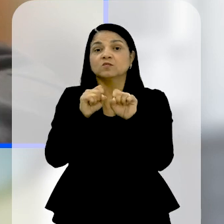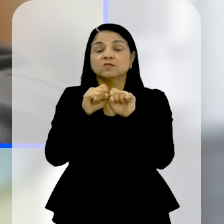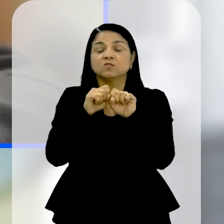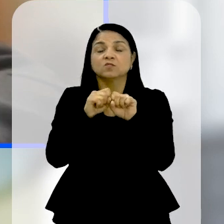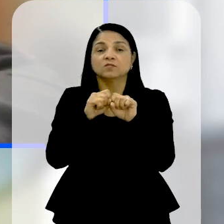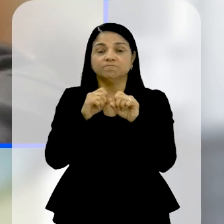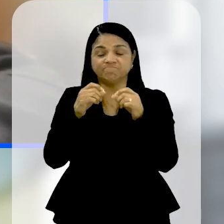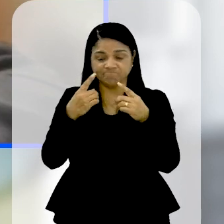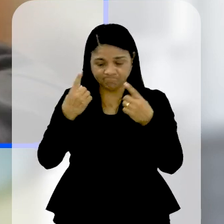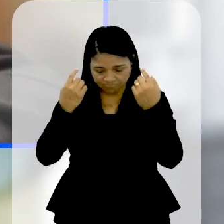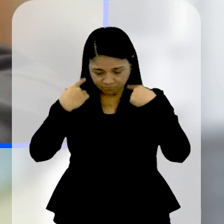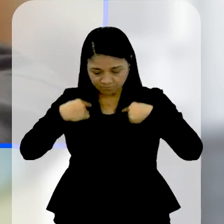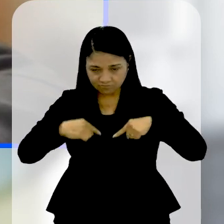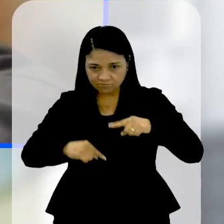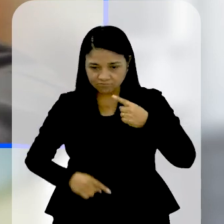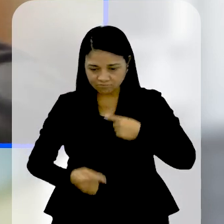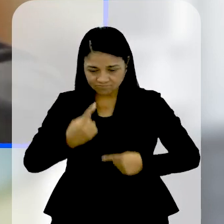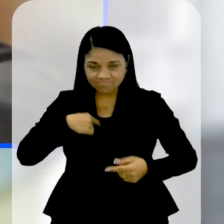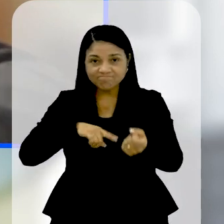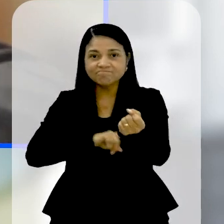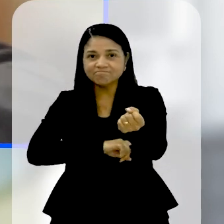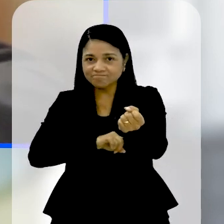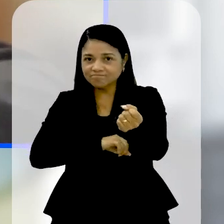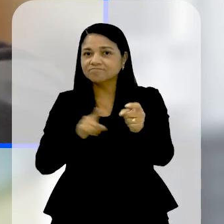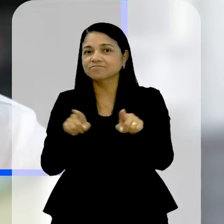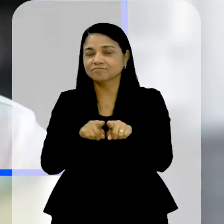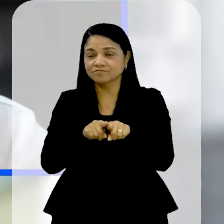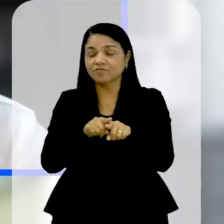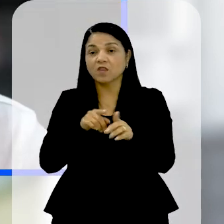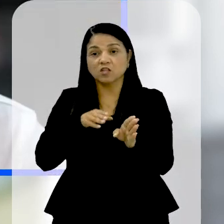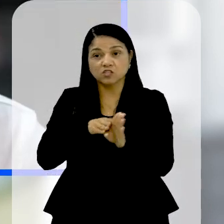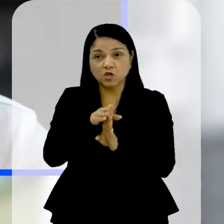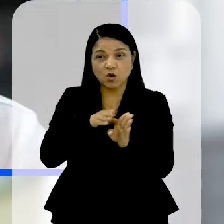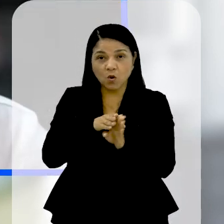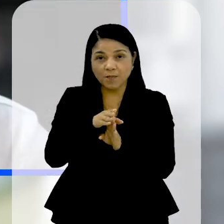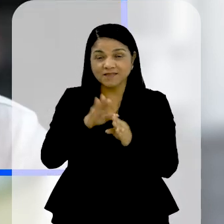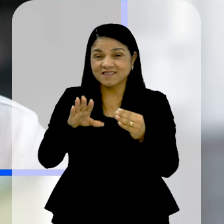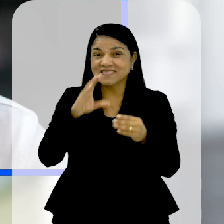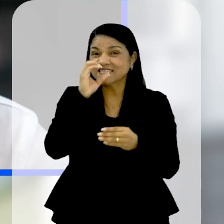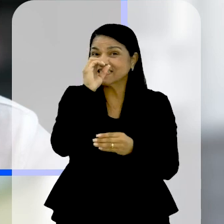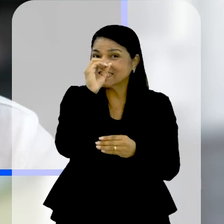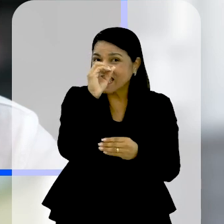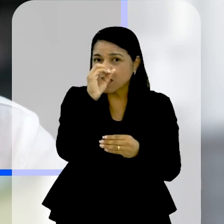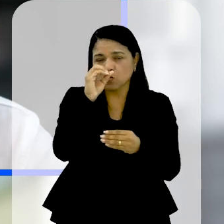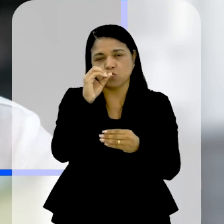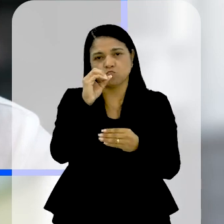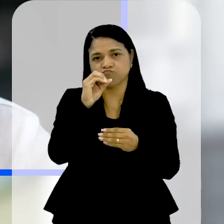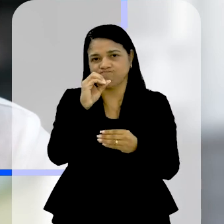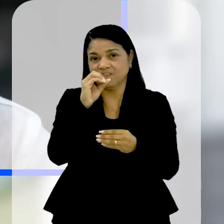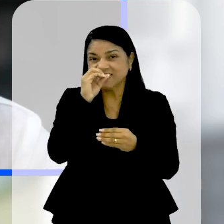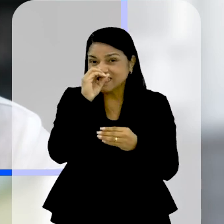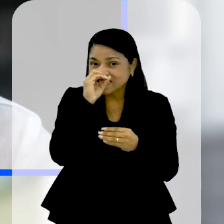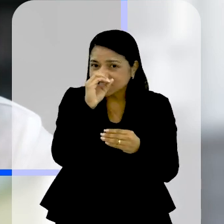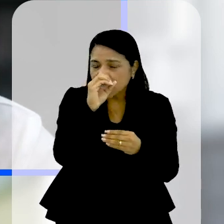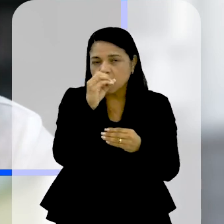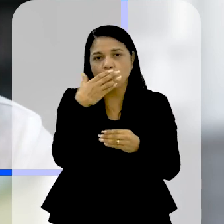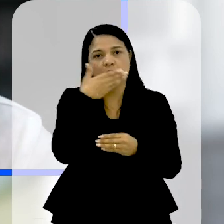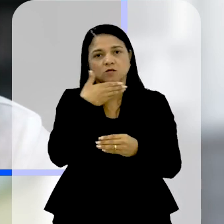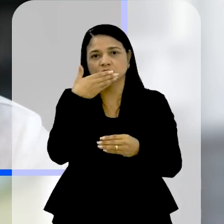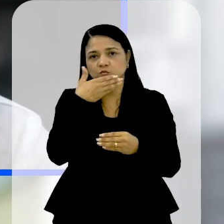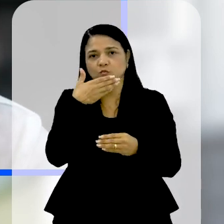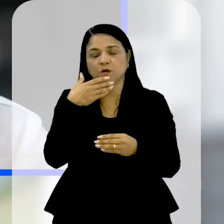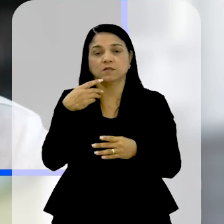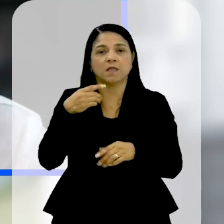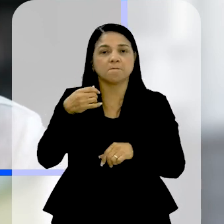sistema nervoso da criança. Então, assim, por isso que a gente recomenda a zero adição de açúcar. Nem mel,